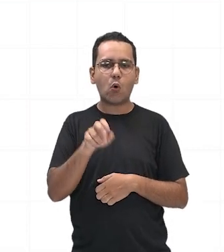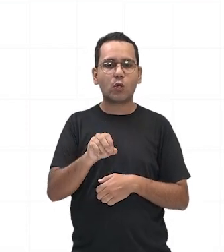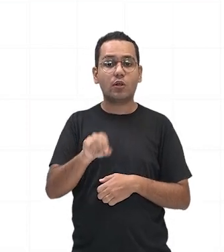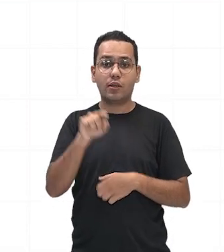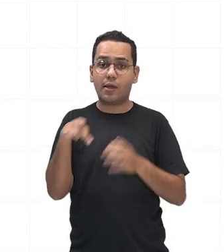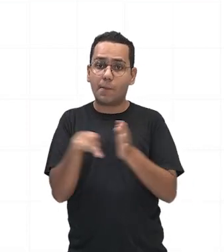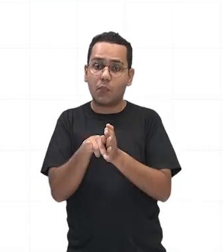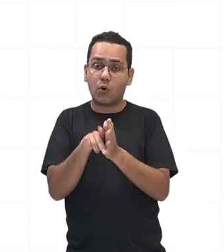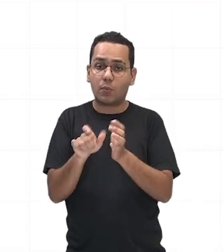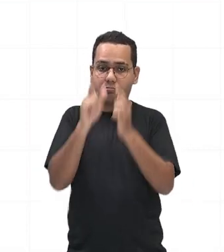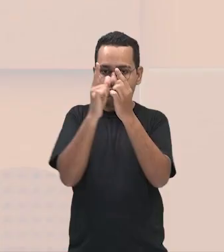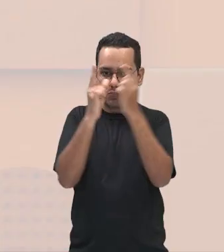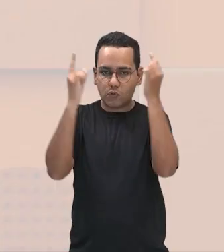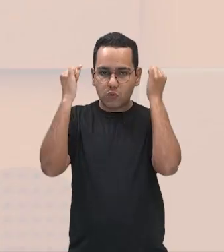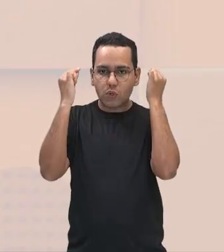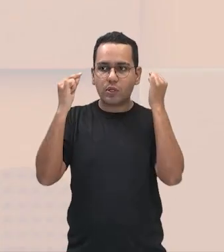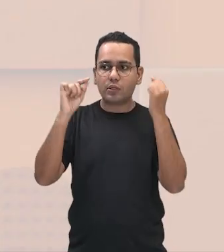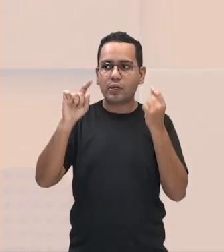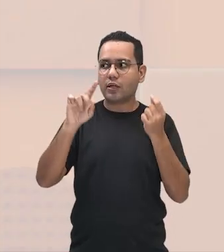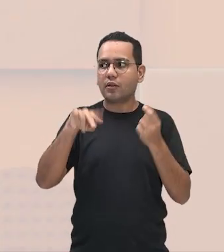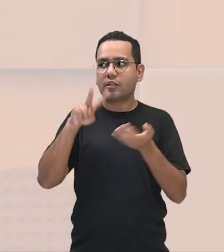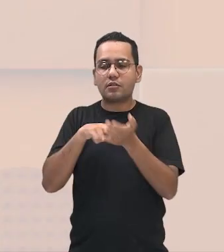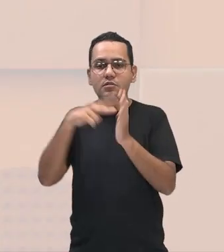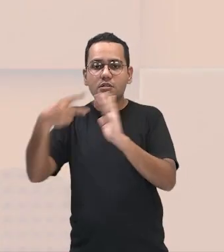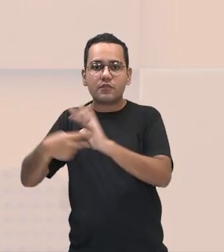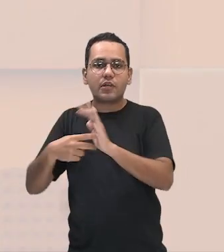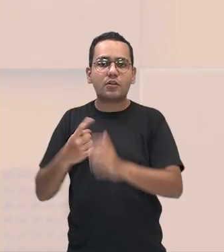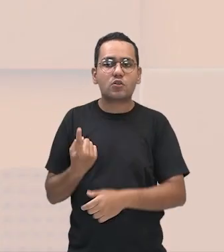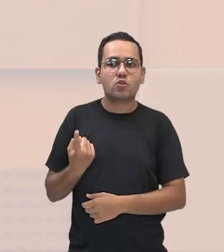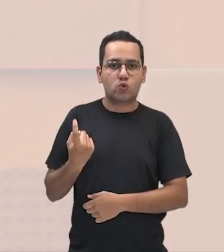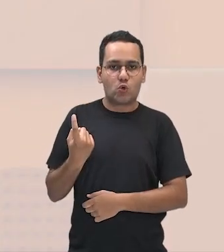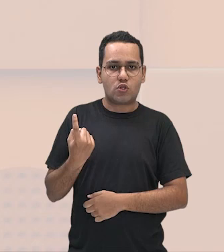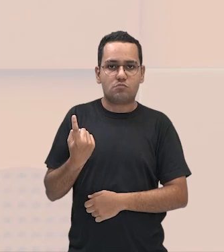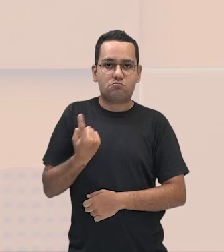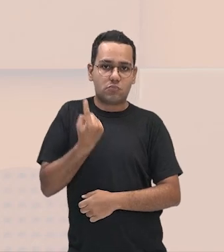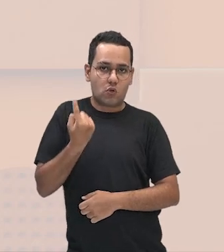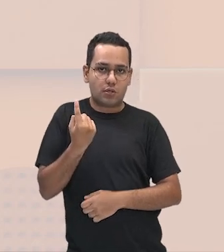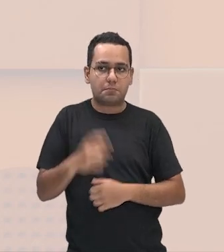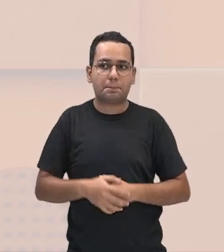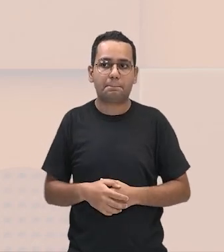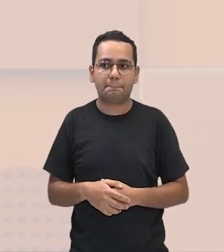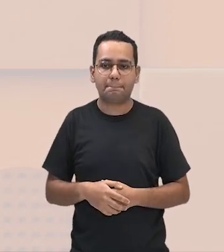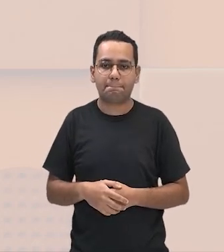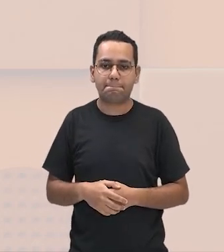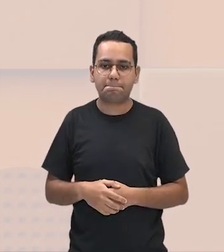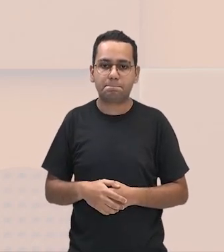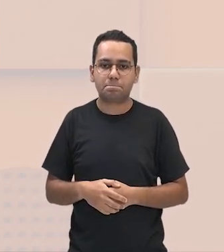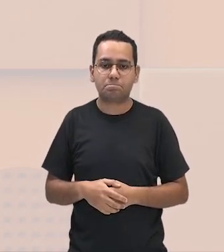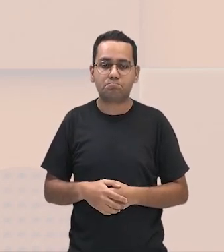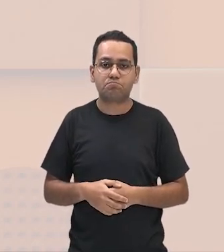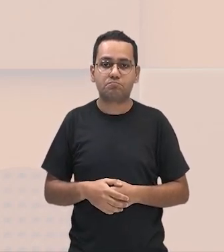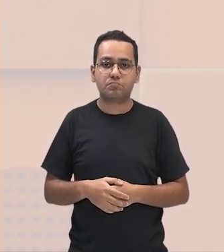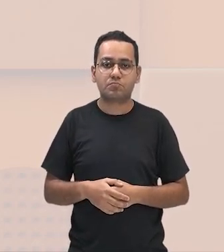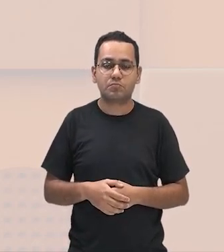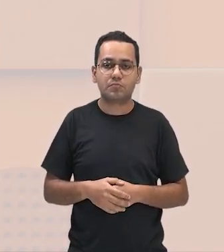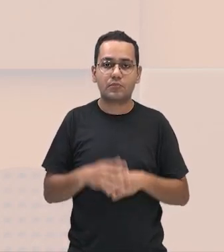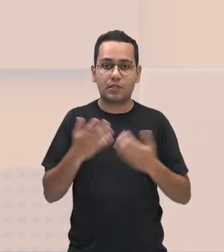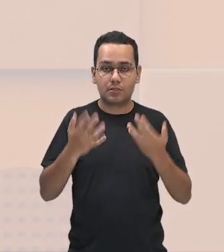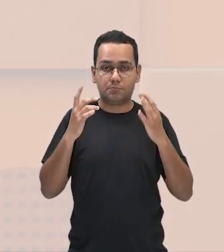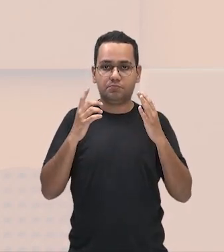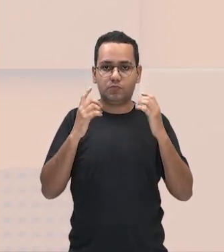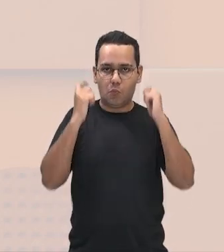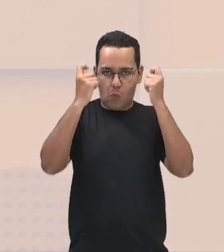Então, olha só, percebe então que essa vida religiosa, ela também vai estar muito ligada ao quê? Com